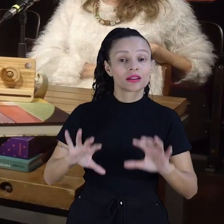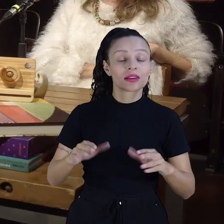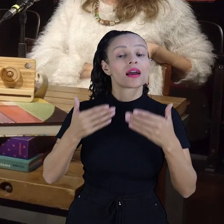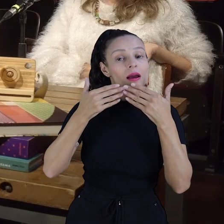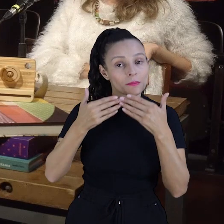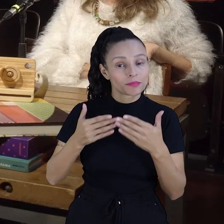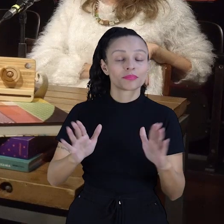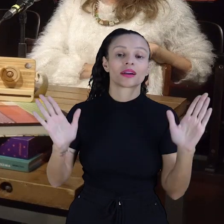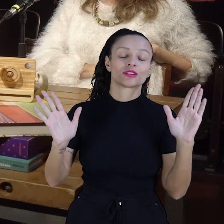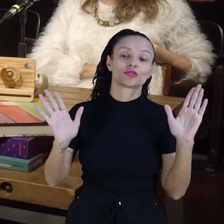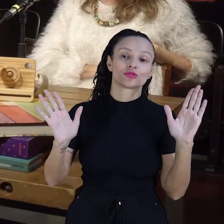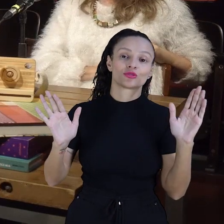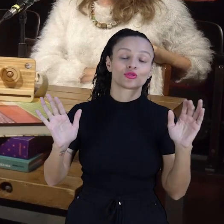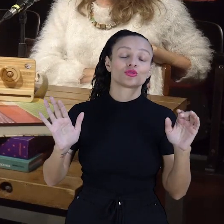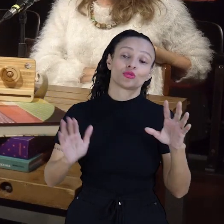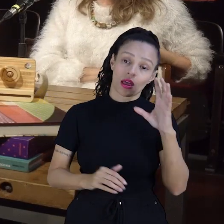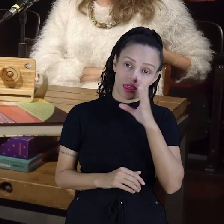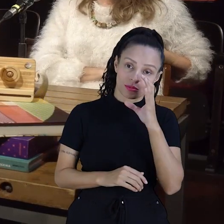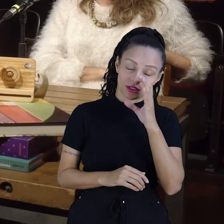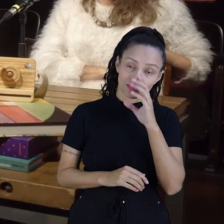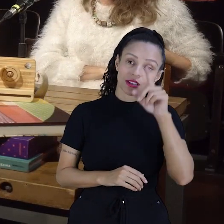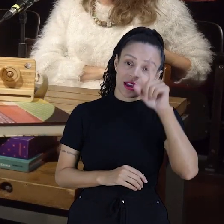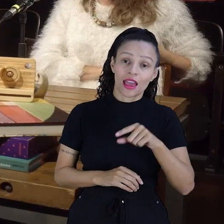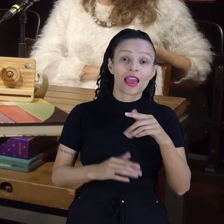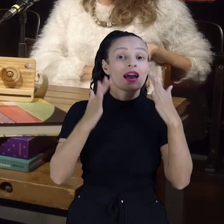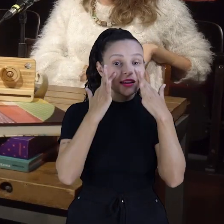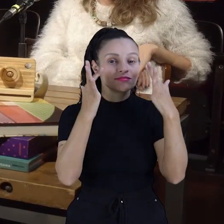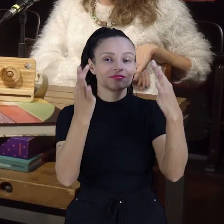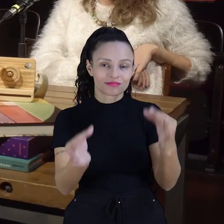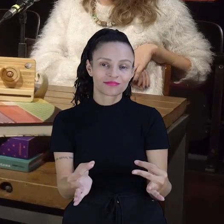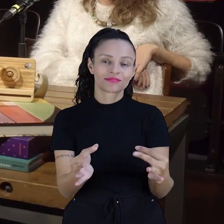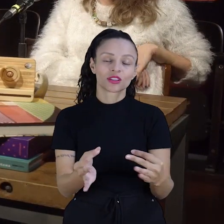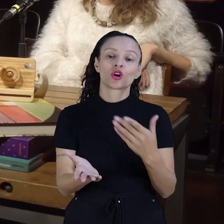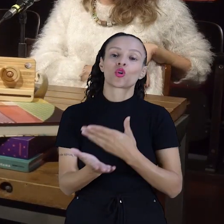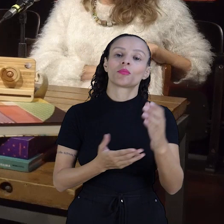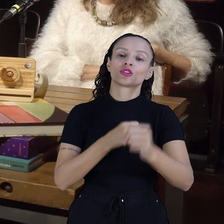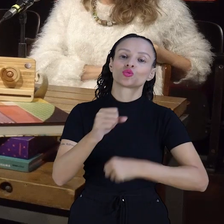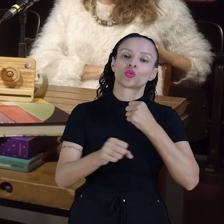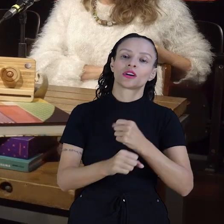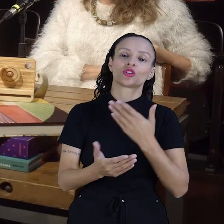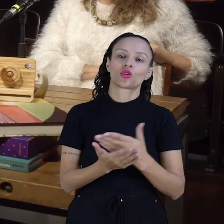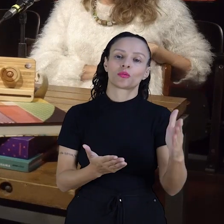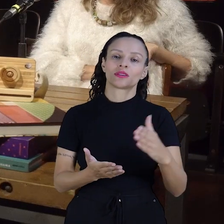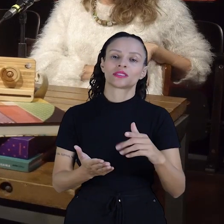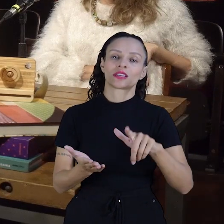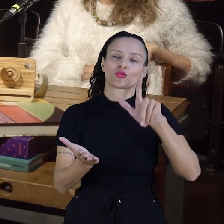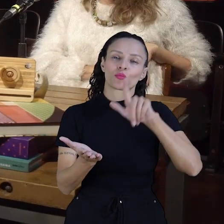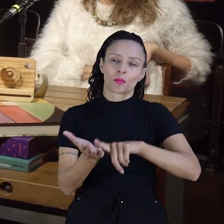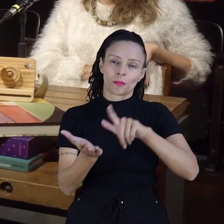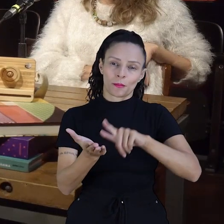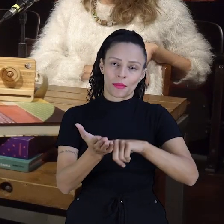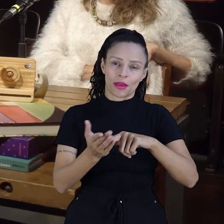ali aberto para essa observação. É o que a gente chama de escuta, né? Começo do ano, eu cheguei com um rolo de papel